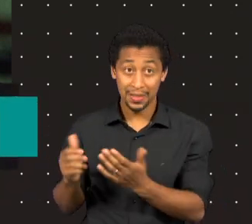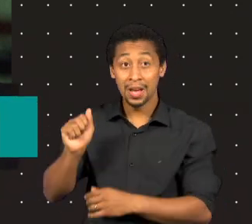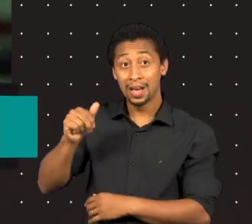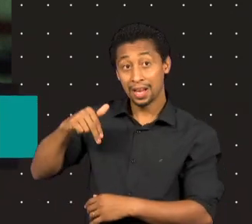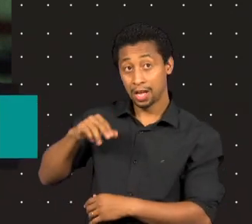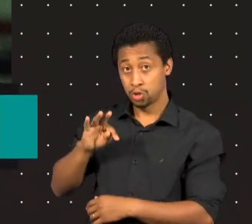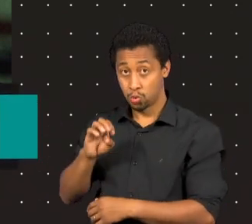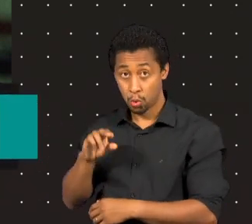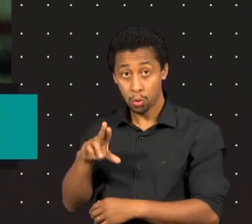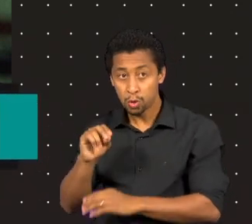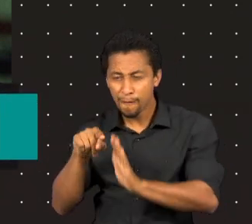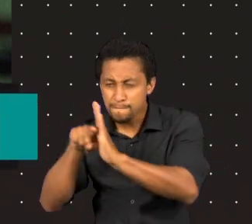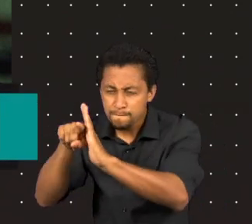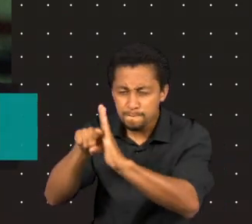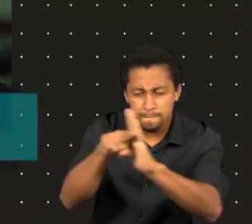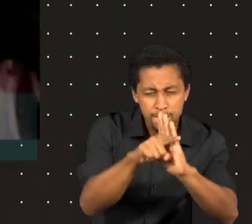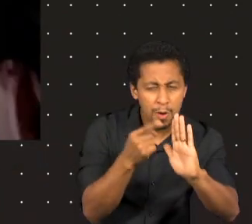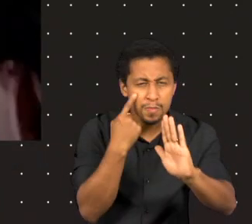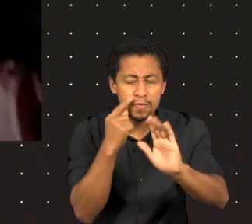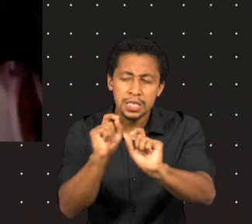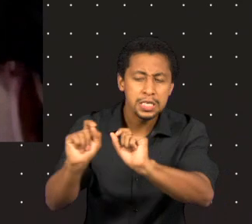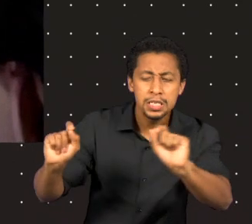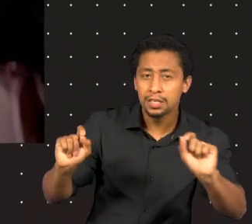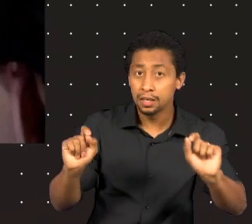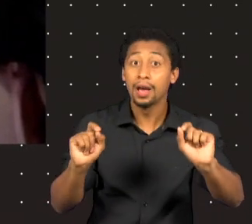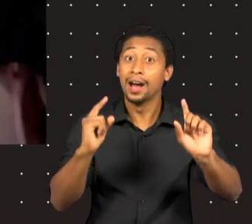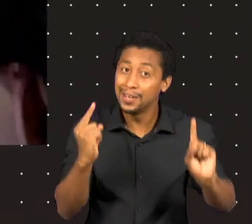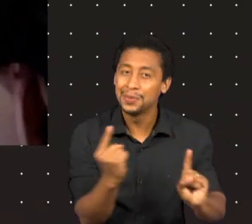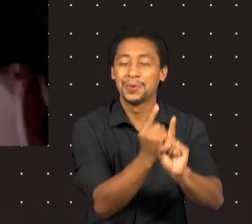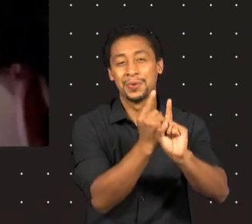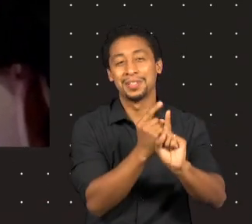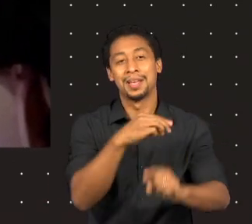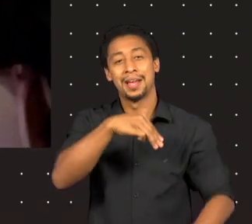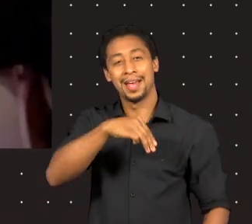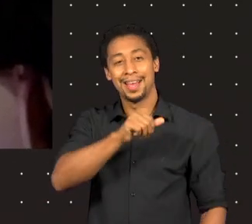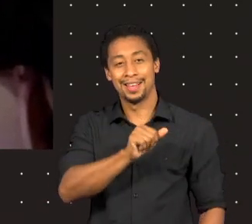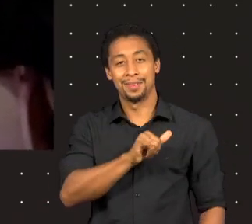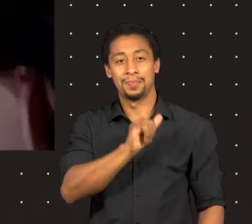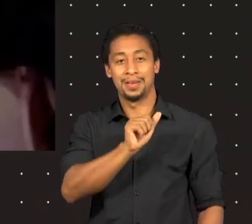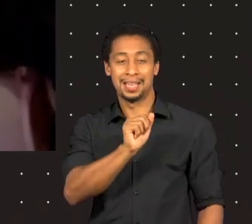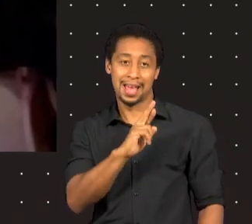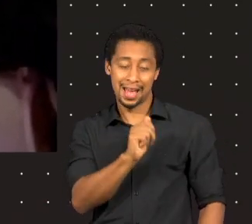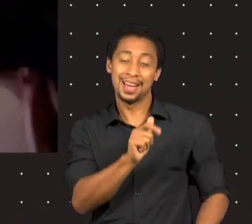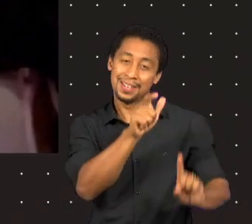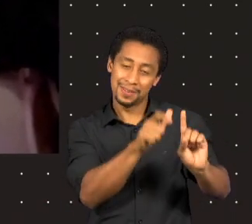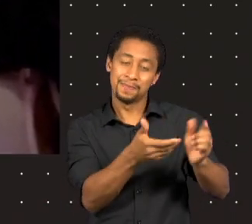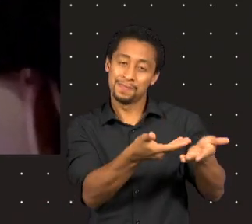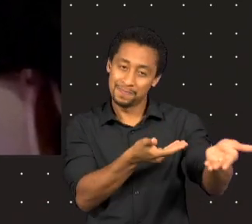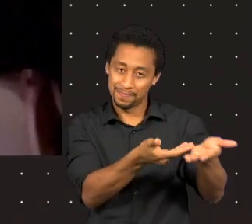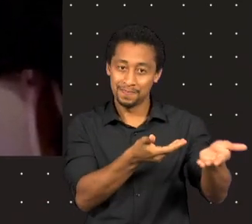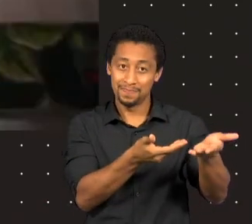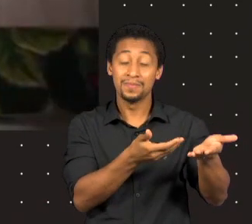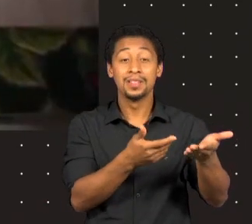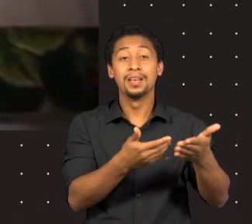acaba encontrando a Maiara e tem uma história com o personagem dela. Eu fiz